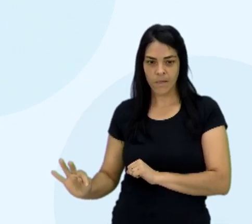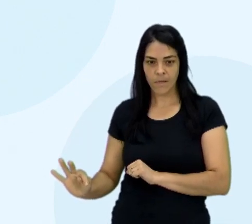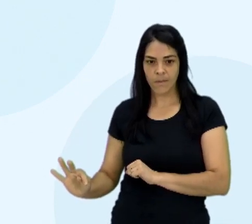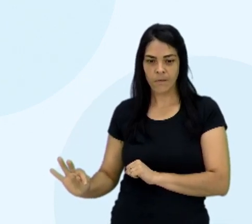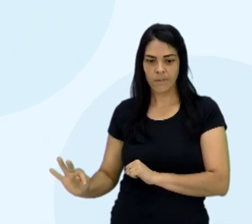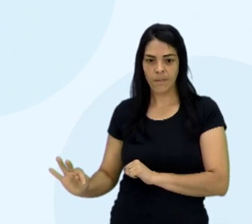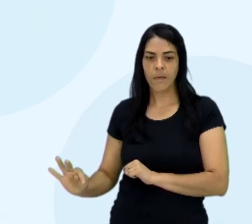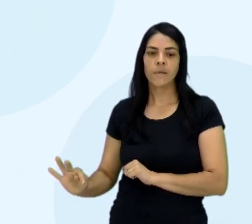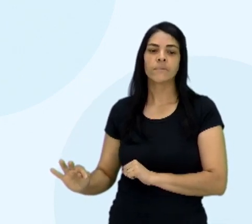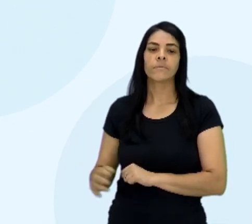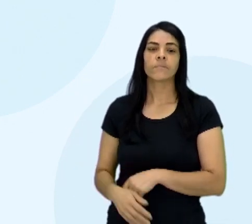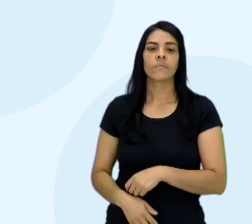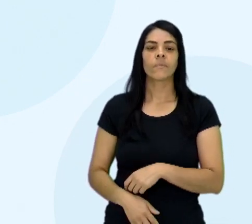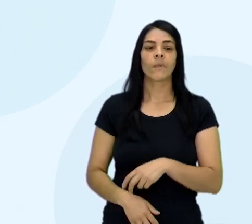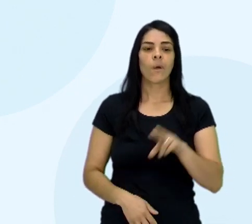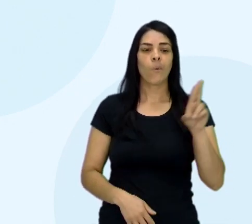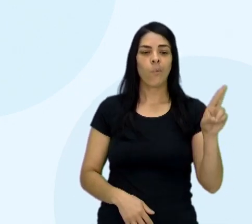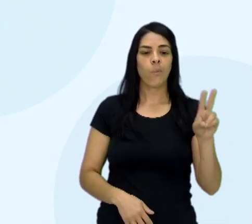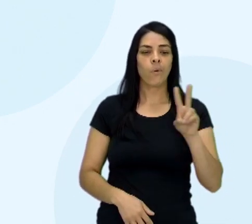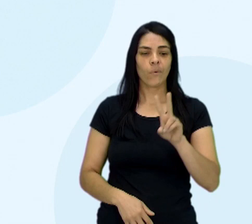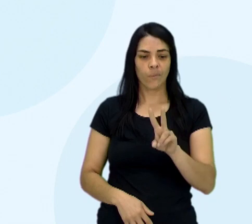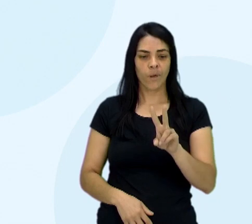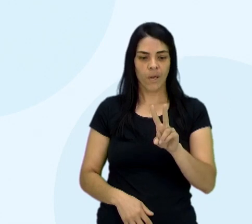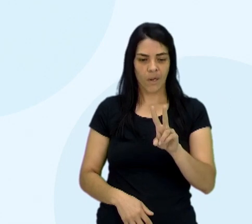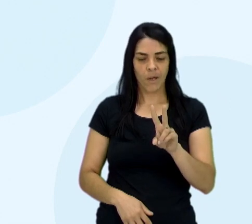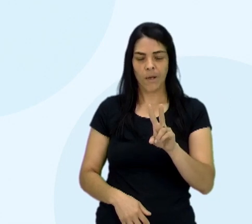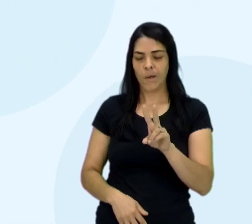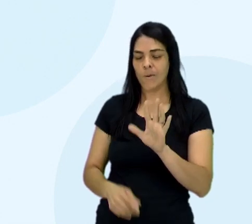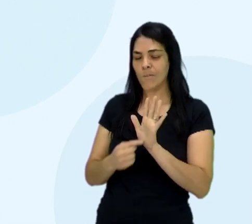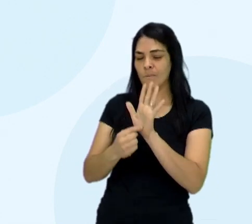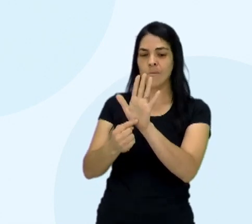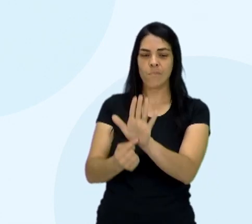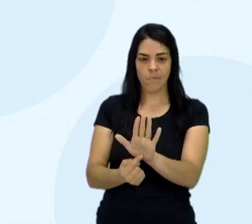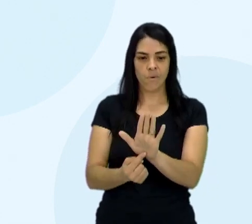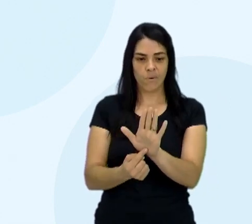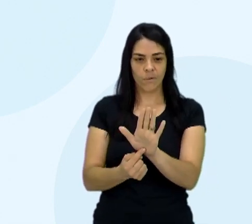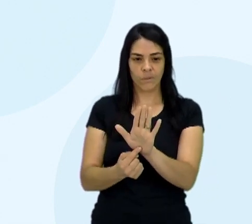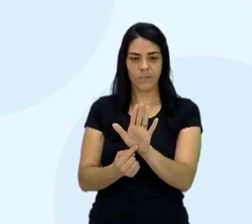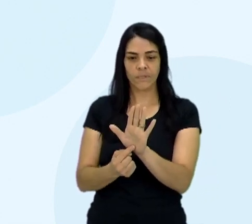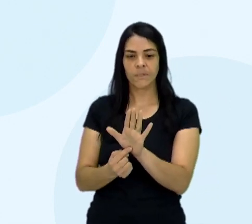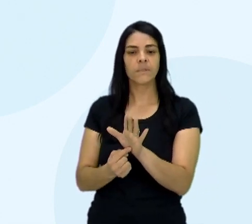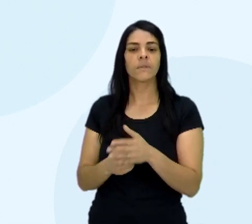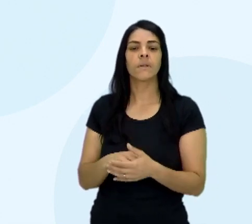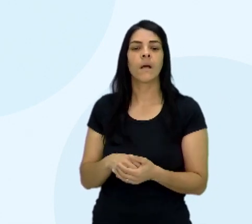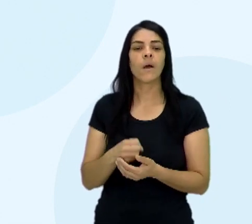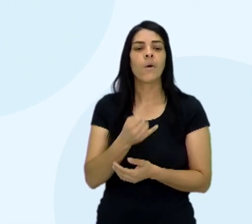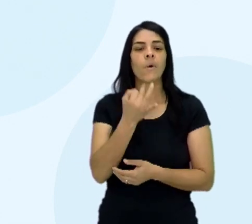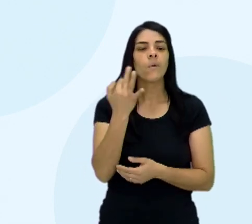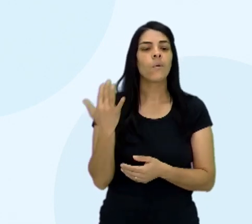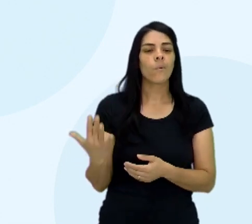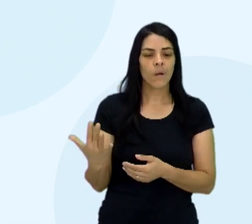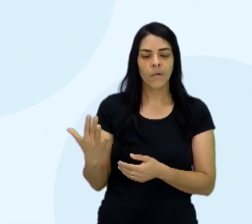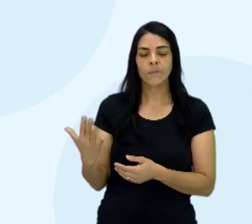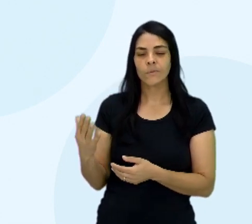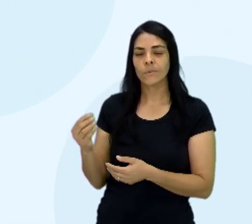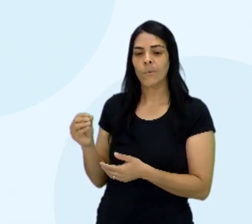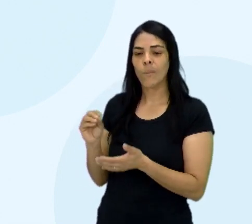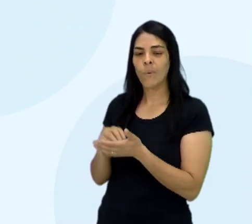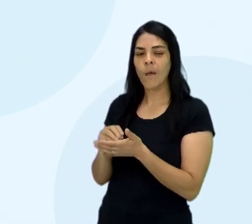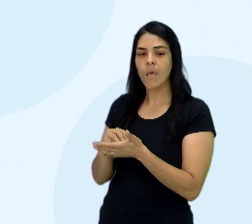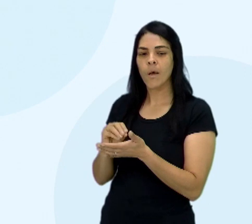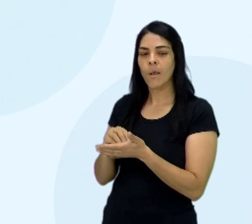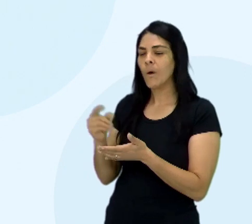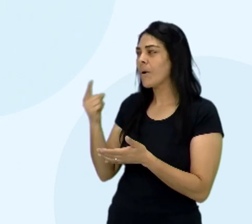o V aqui, tá bom? Elas determinam o valor do segmento EF. Então, ele colocou uns pontos aqui. Ele está dizendo